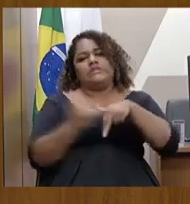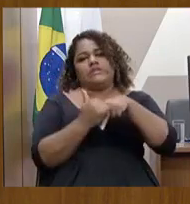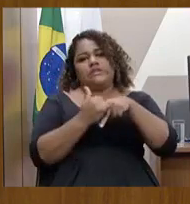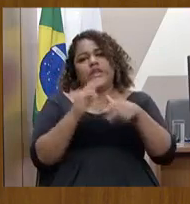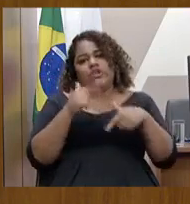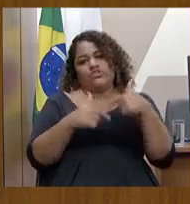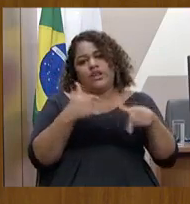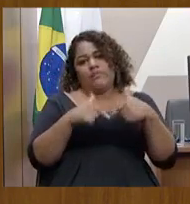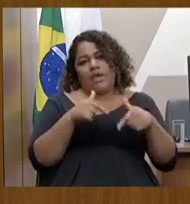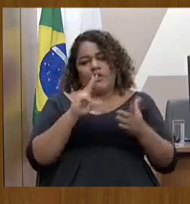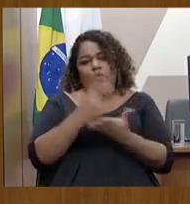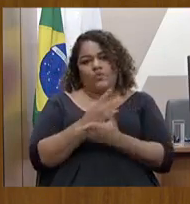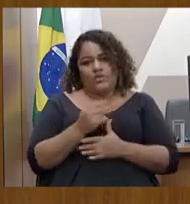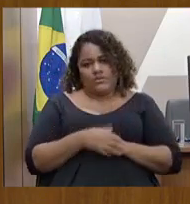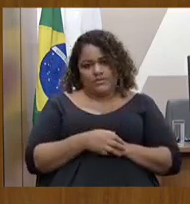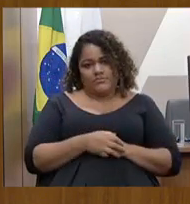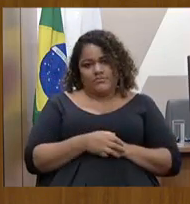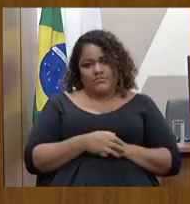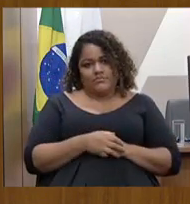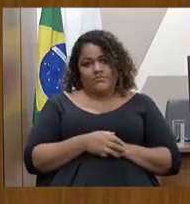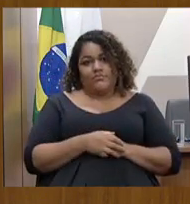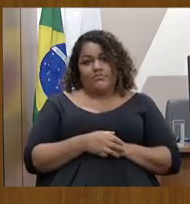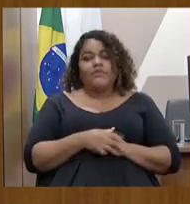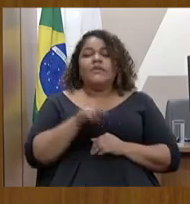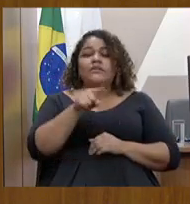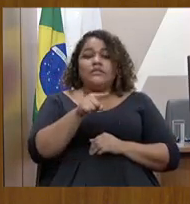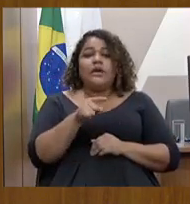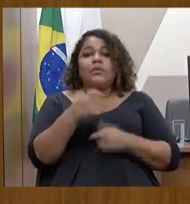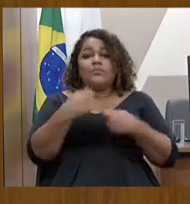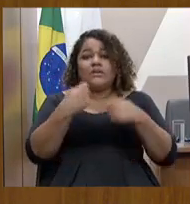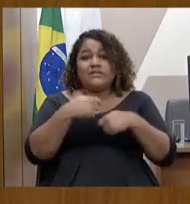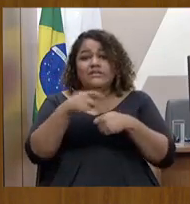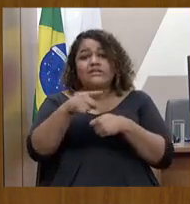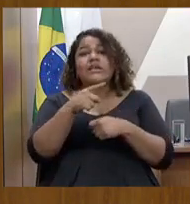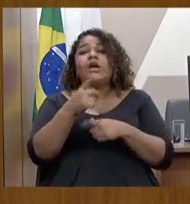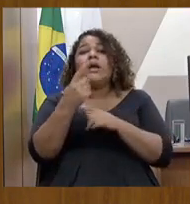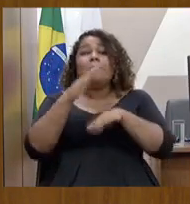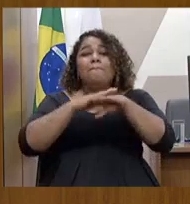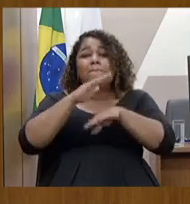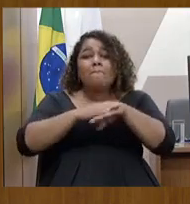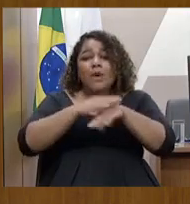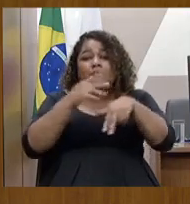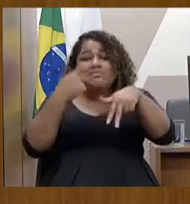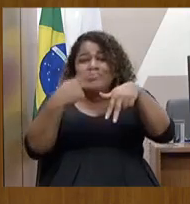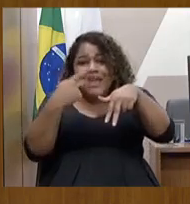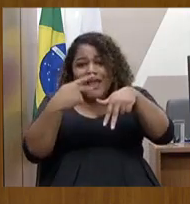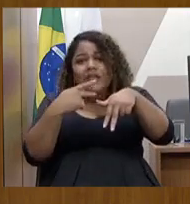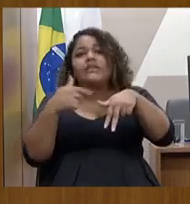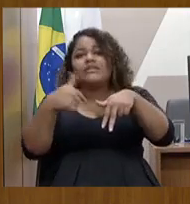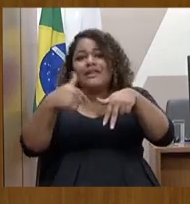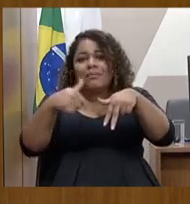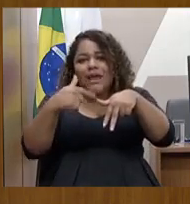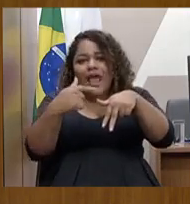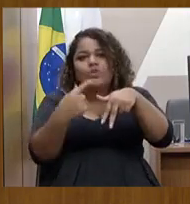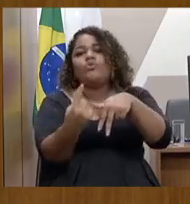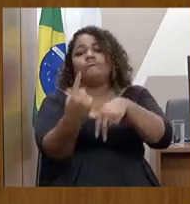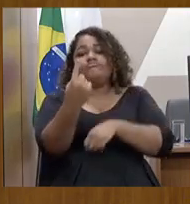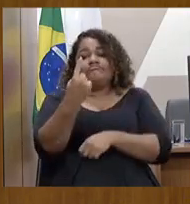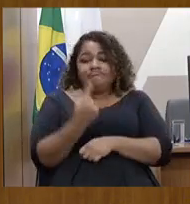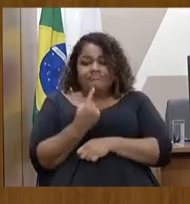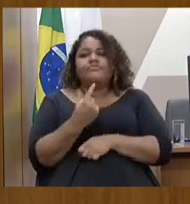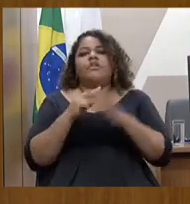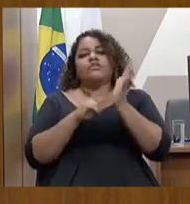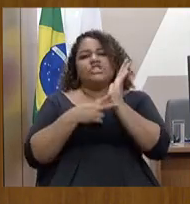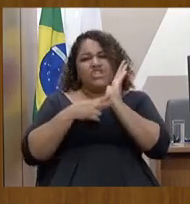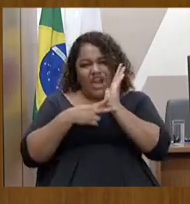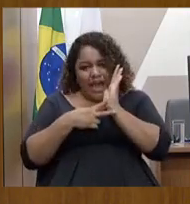quando chega um trabalhador acidentado para pedir a assistência do sindicato E aí quando você vai conversar com esse